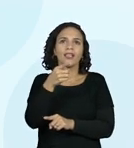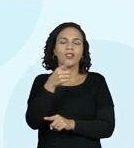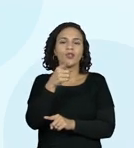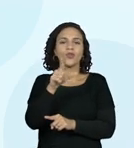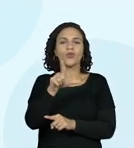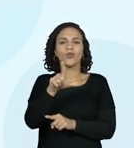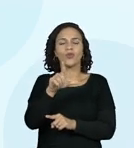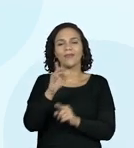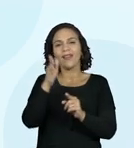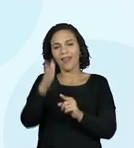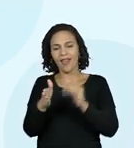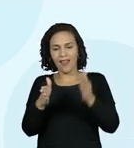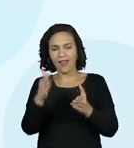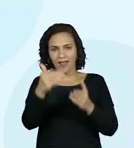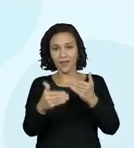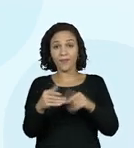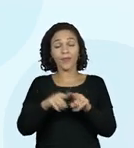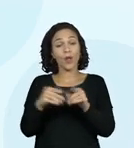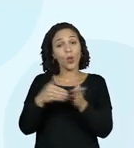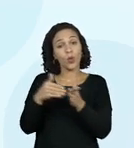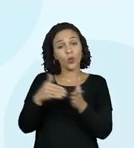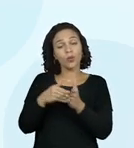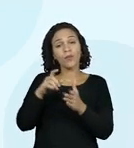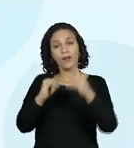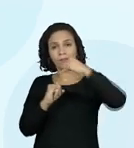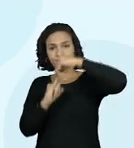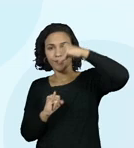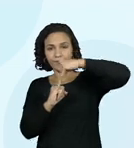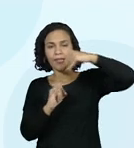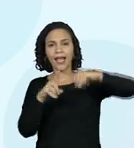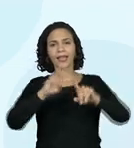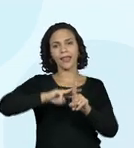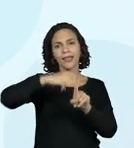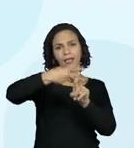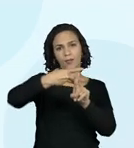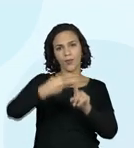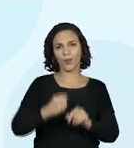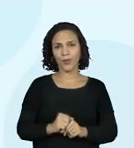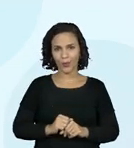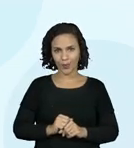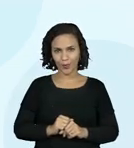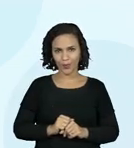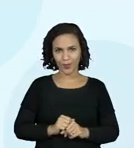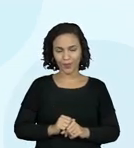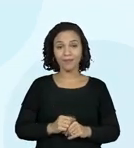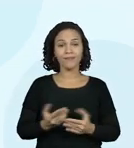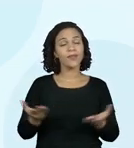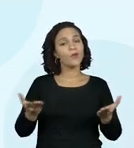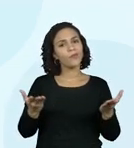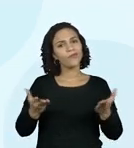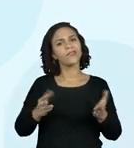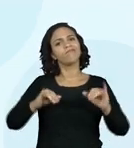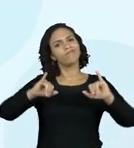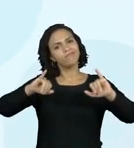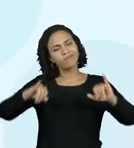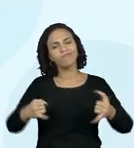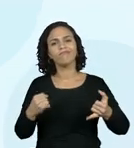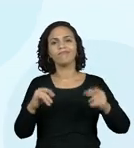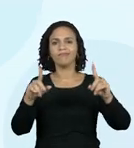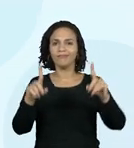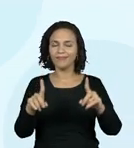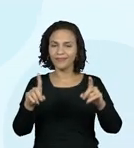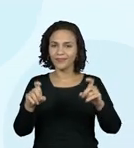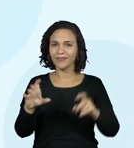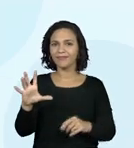lados. E o último, arestas é o triplo, turma. Então, olha só, dá um print das respostas, tá?